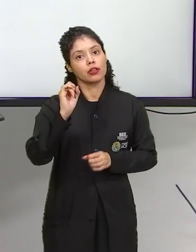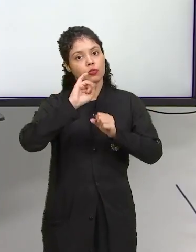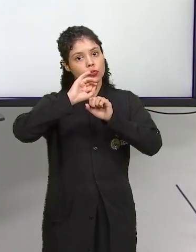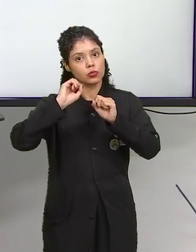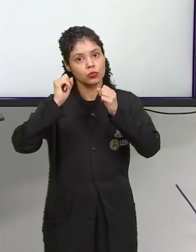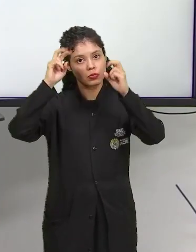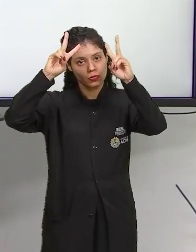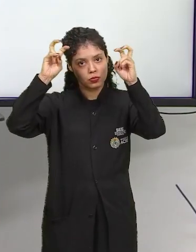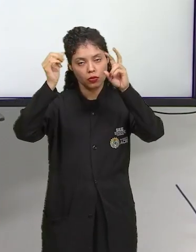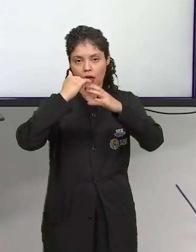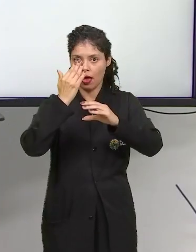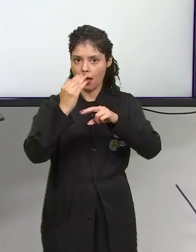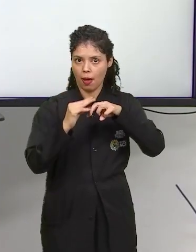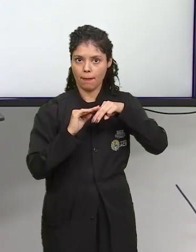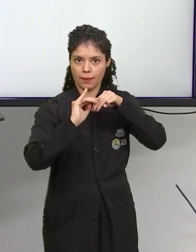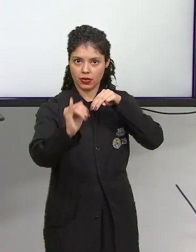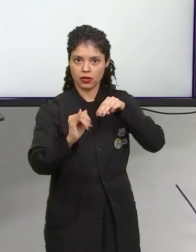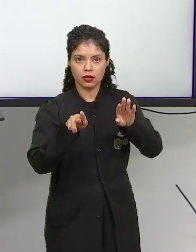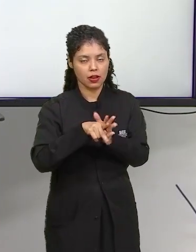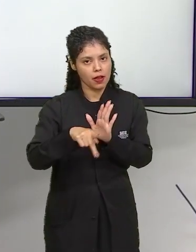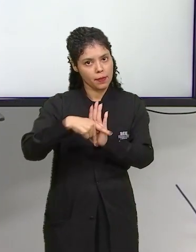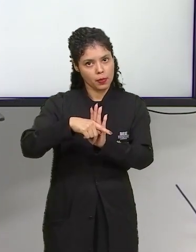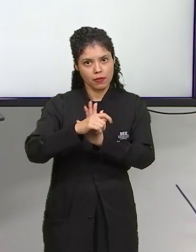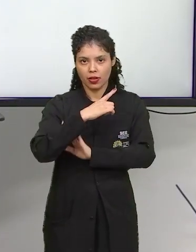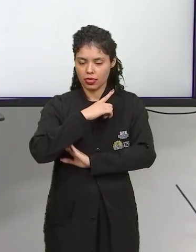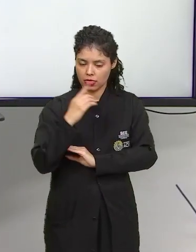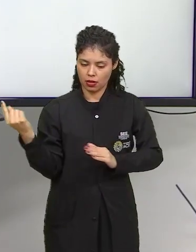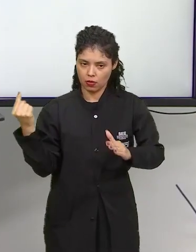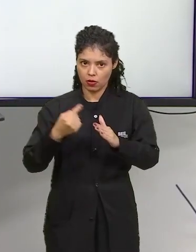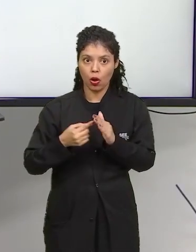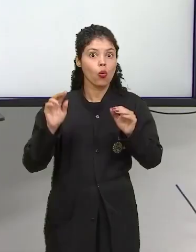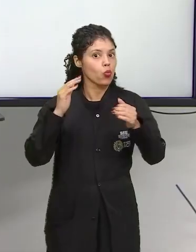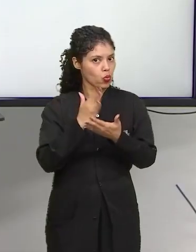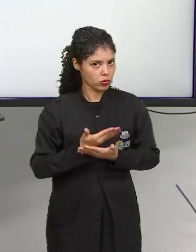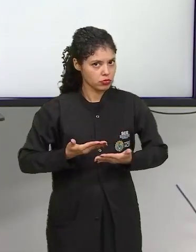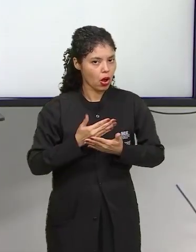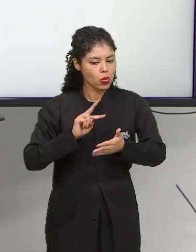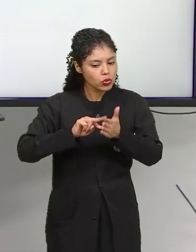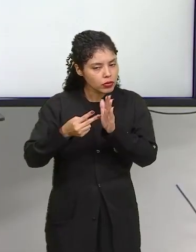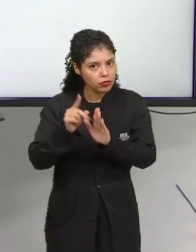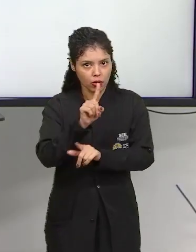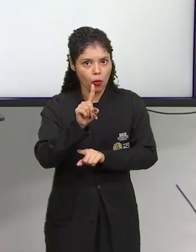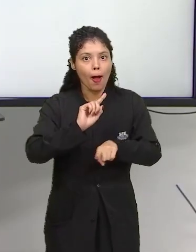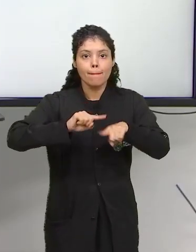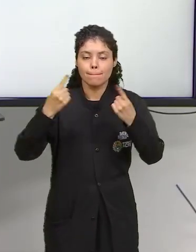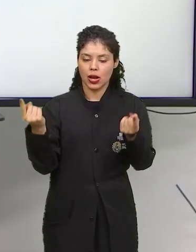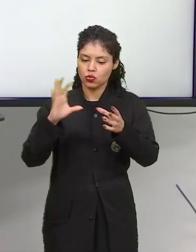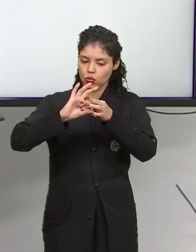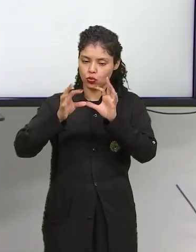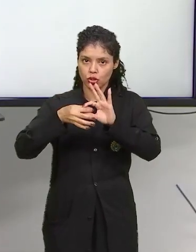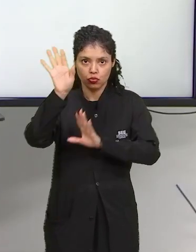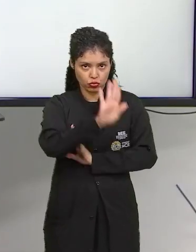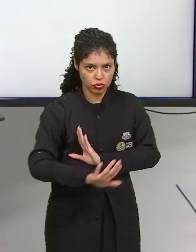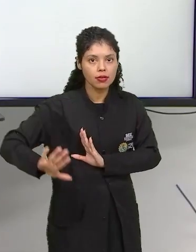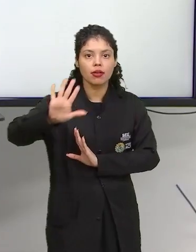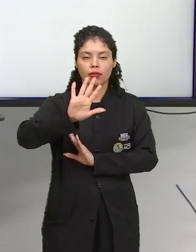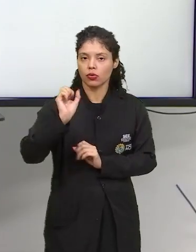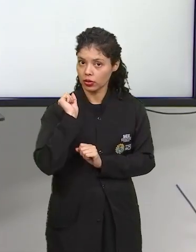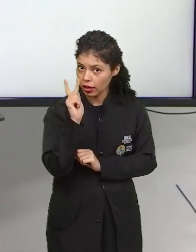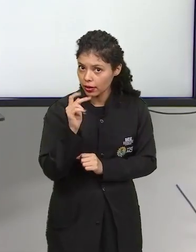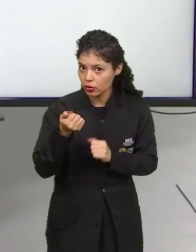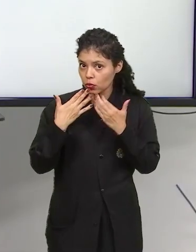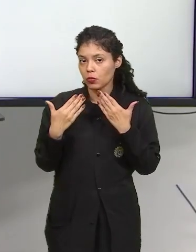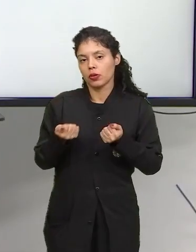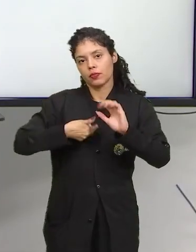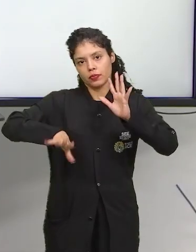mensagem está inserida. Não é o significado, tá, pessoal? Cuidado. É sim o assunto, o contexto geral. Beleza?